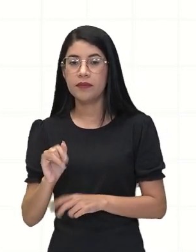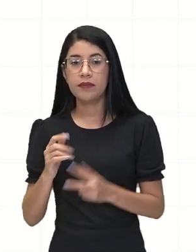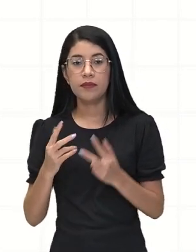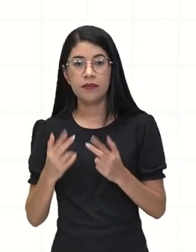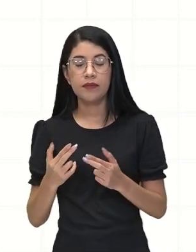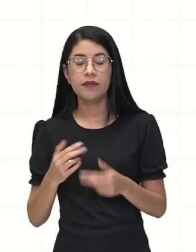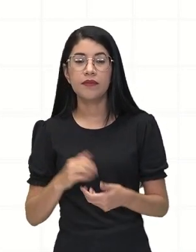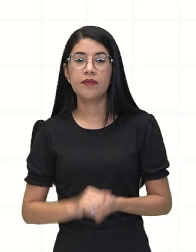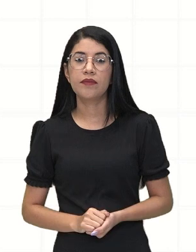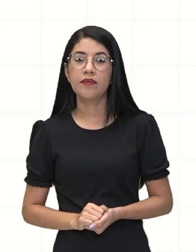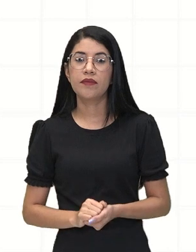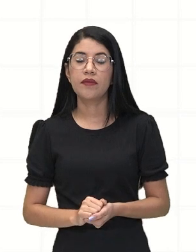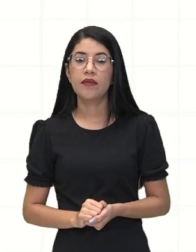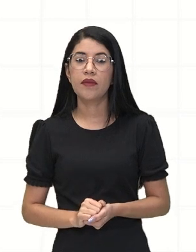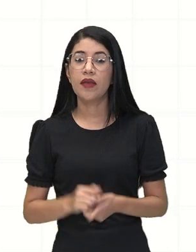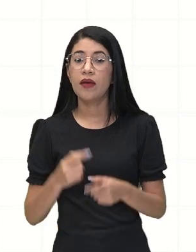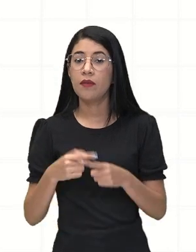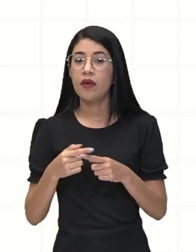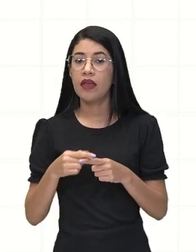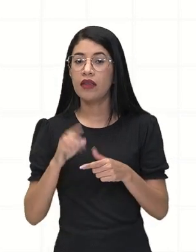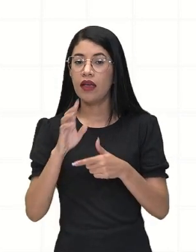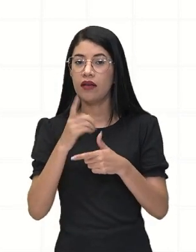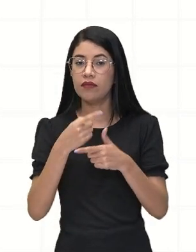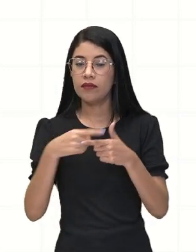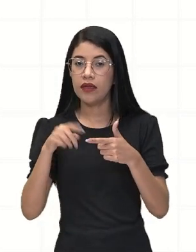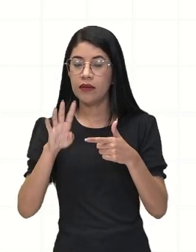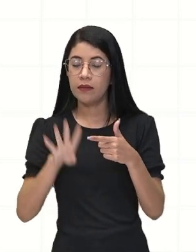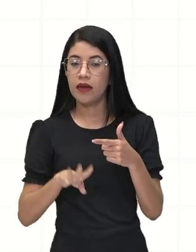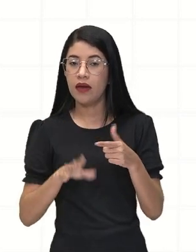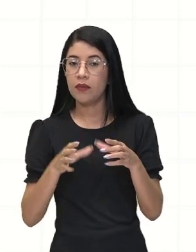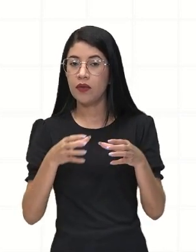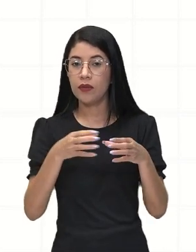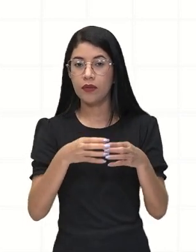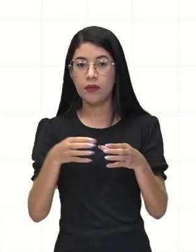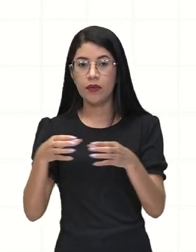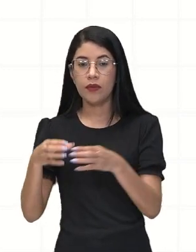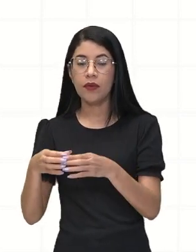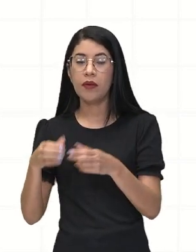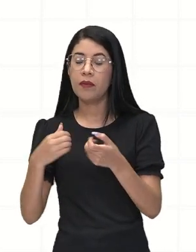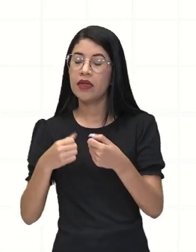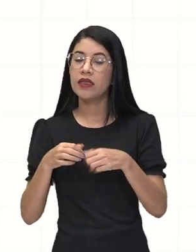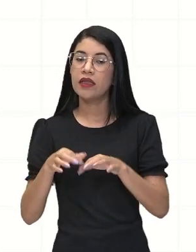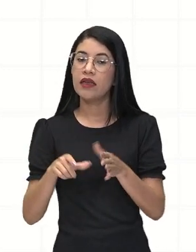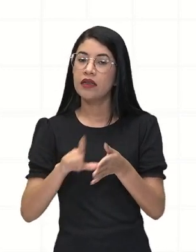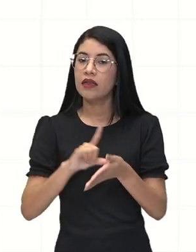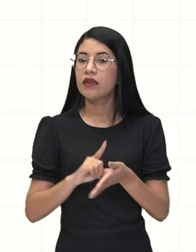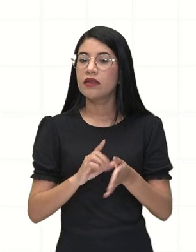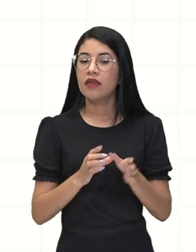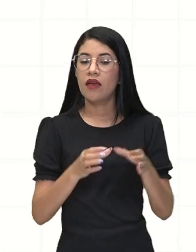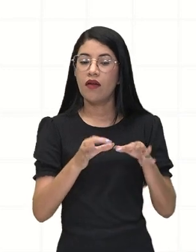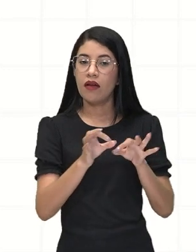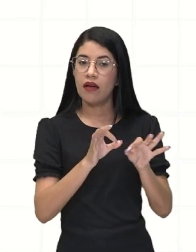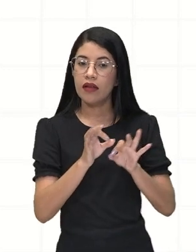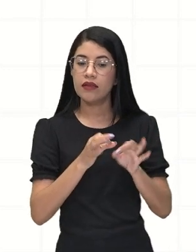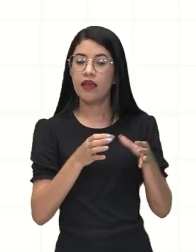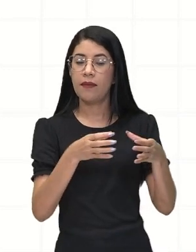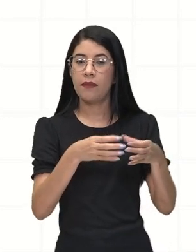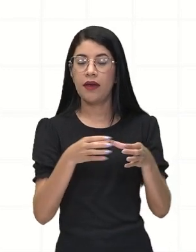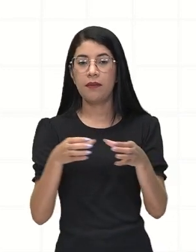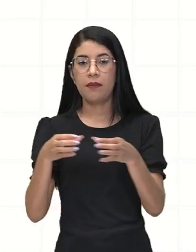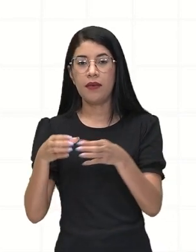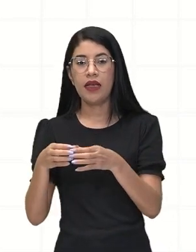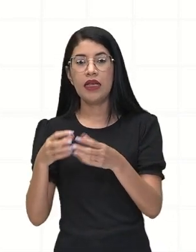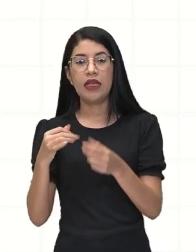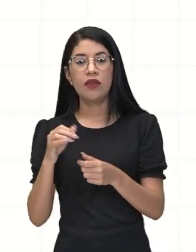a fatoração por agrupamento? Então, o primeiro passo é agrupar, né, as parcelas que têm os